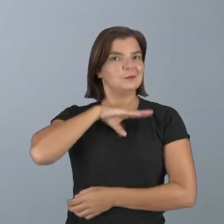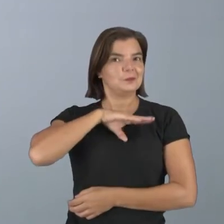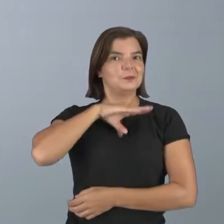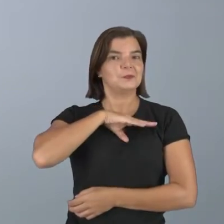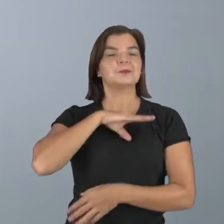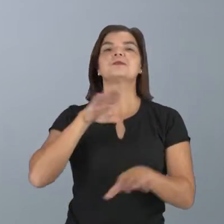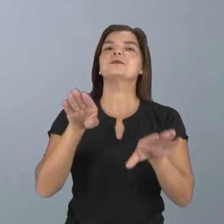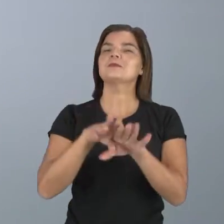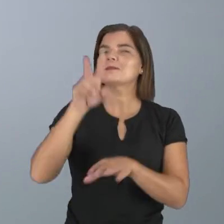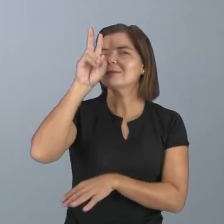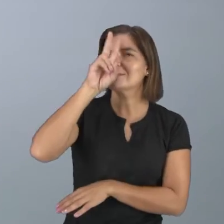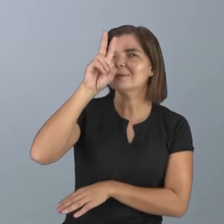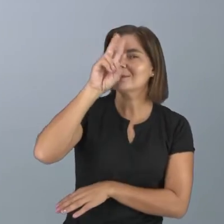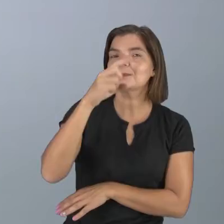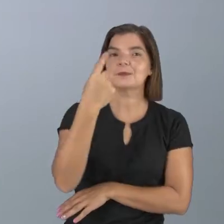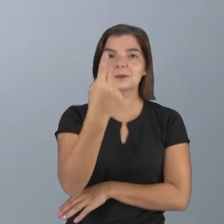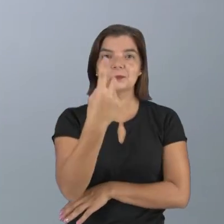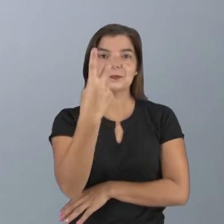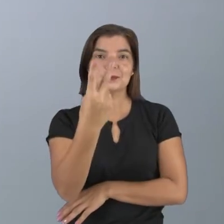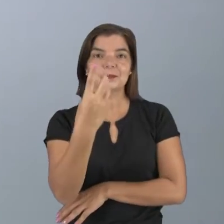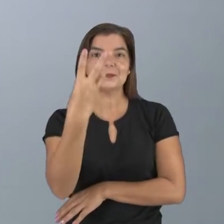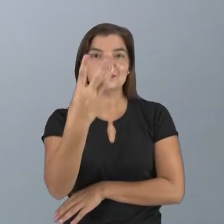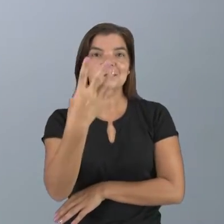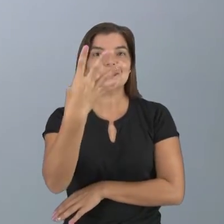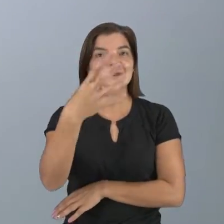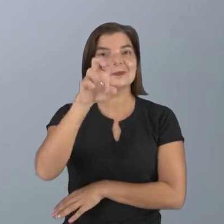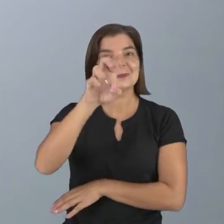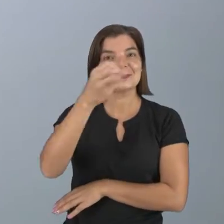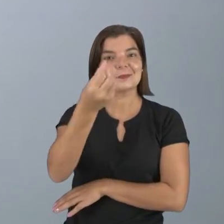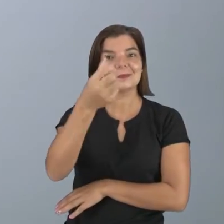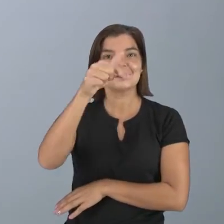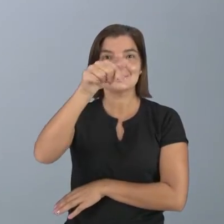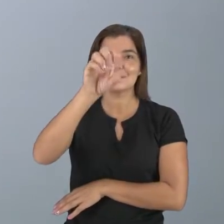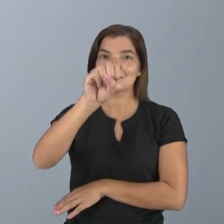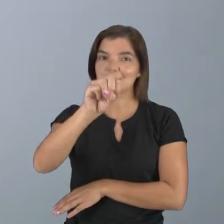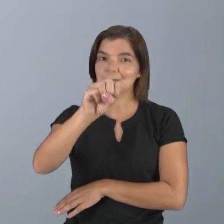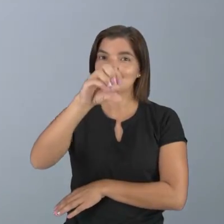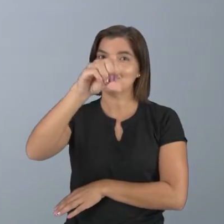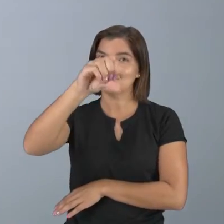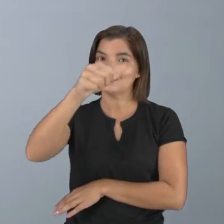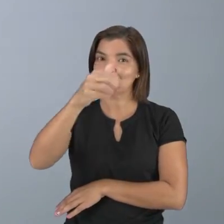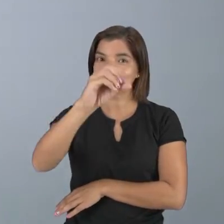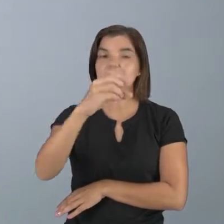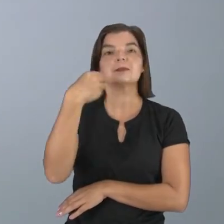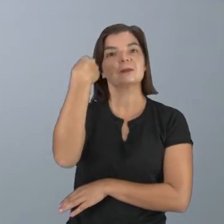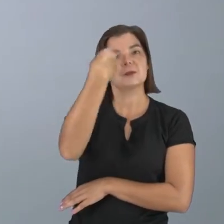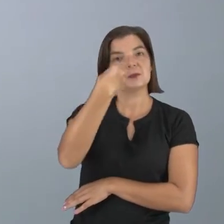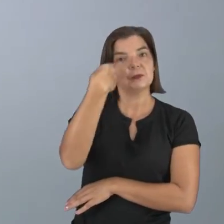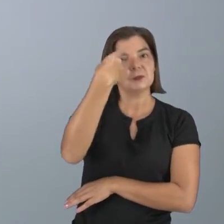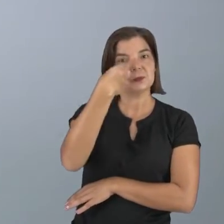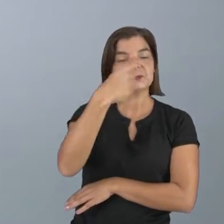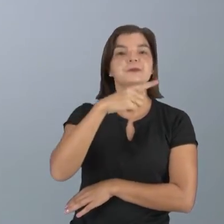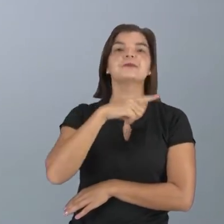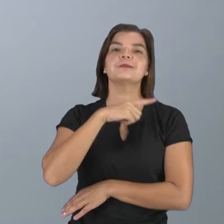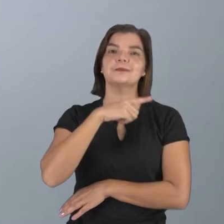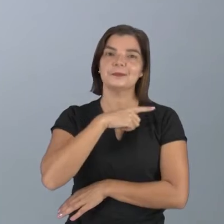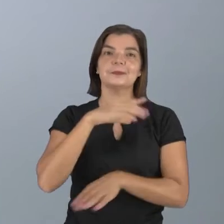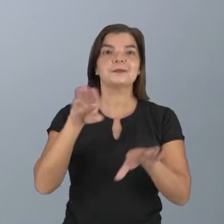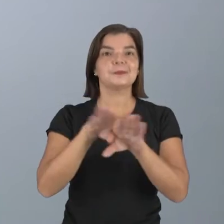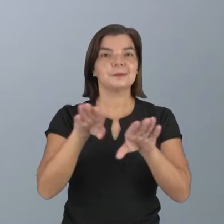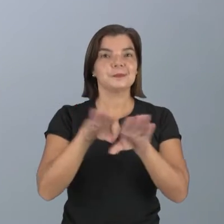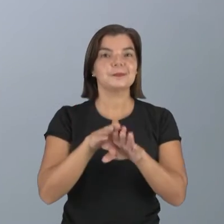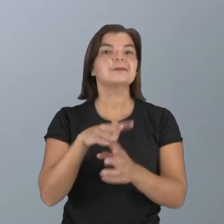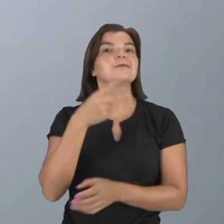são os cardinais. Lembram? É o 1, o 2, o 3, o 4, 5, 6, 7, 8, 9, 10. En español, nosotros vamos a cambiar